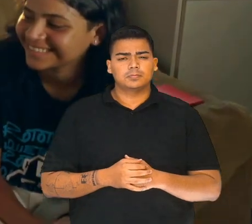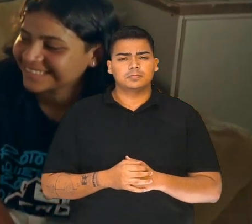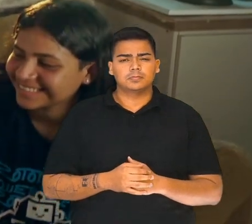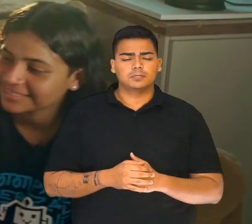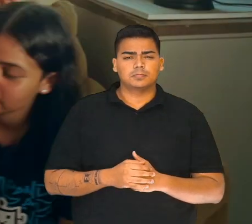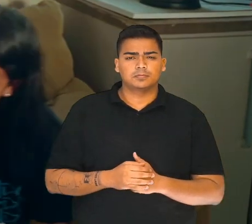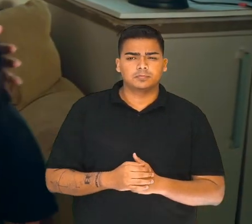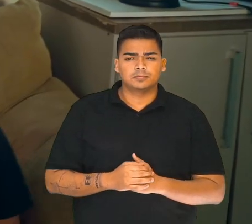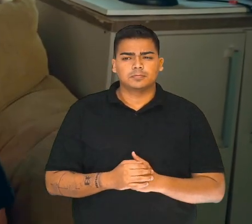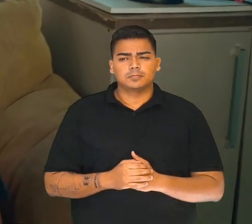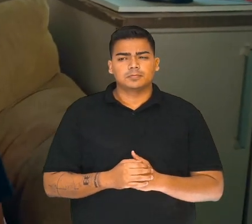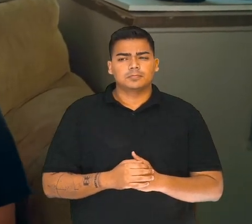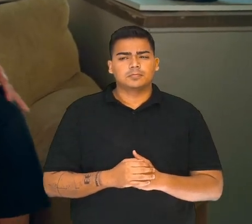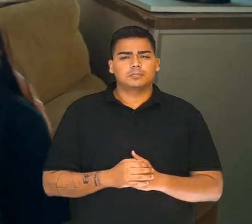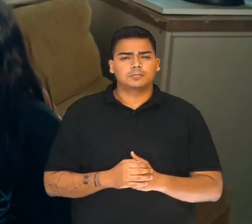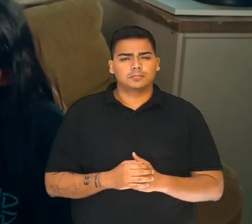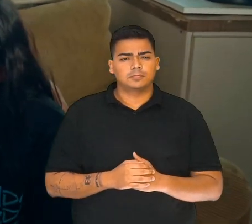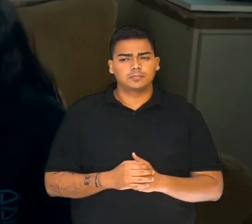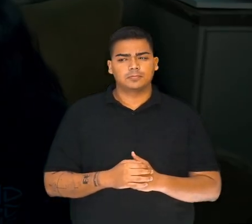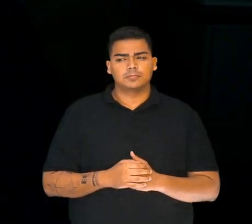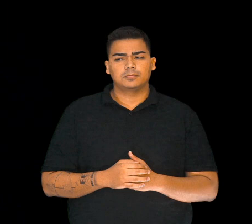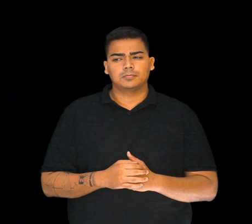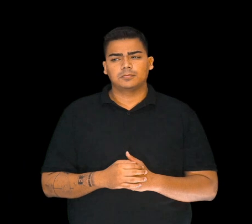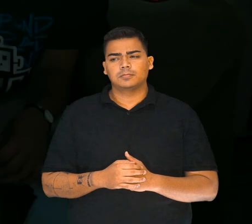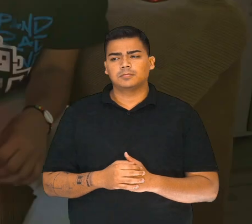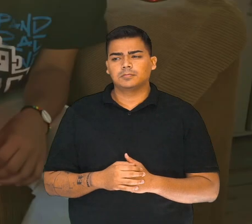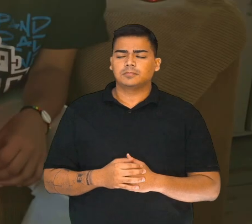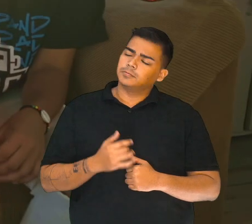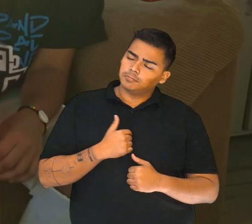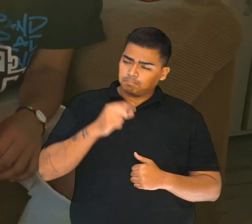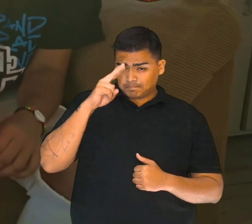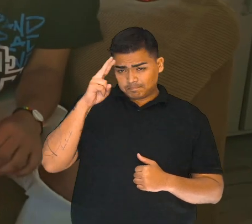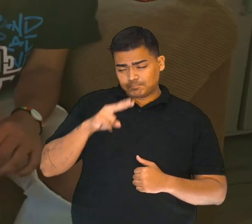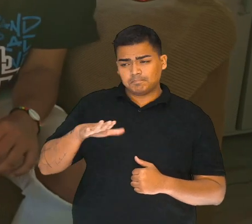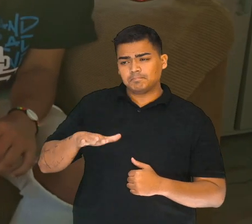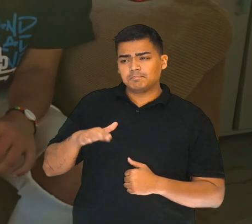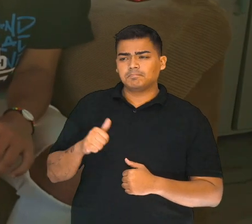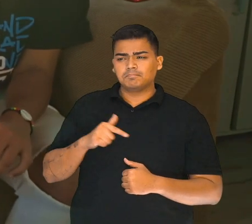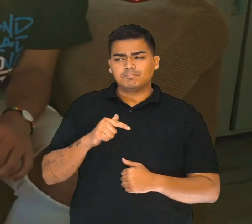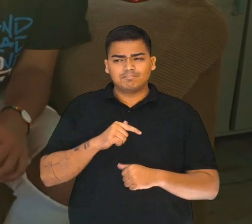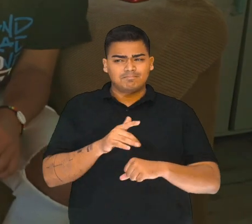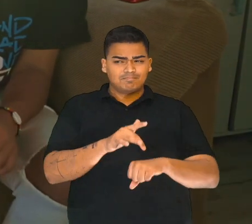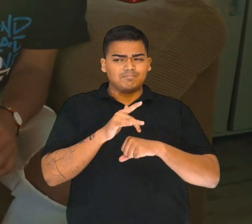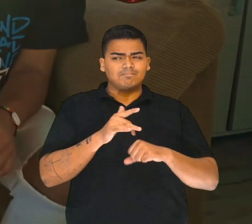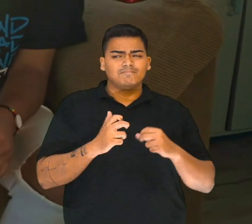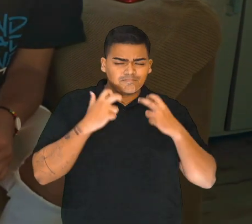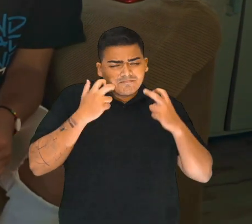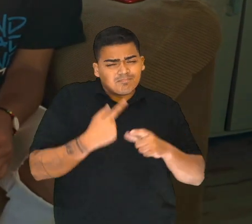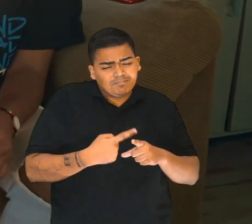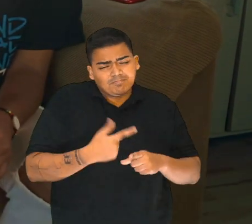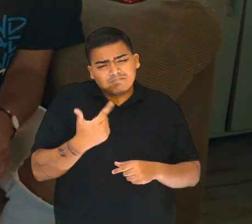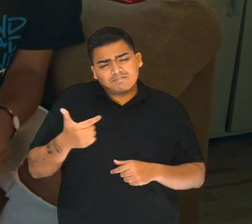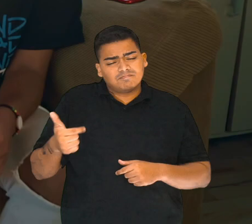maneira e tal. A Kailane, quando ela era pequena, ela passou alguns constrangimentos por conta de